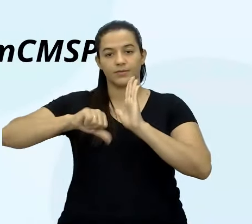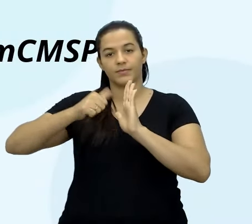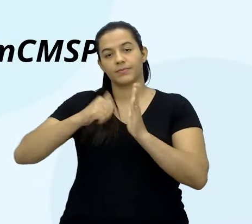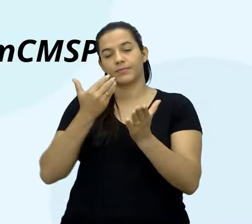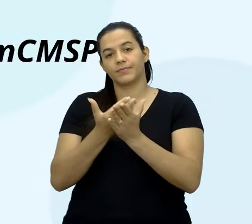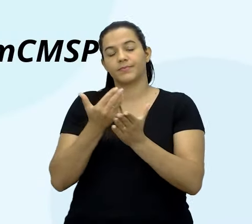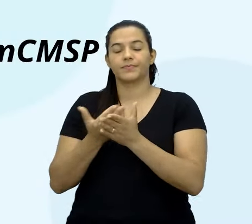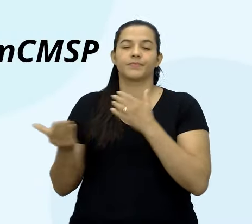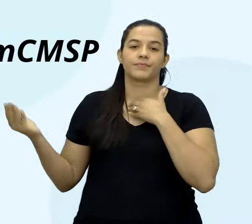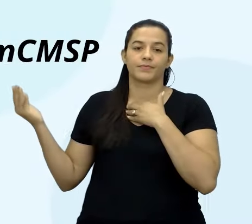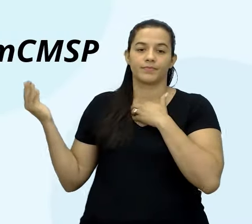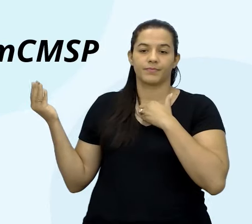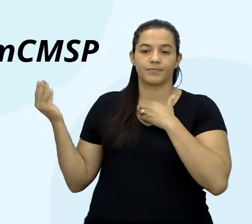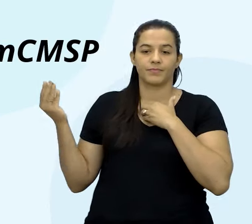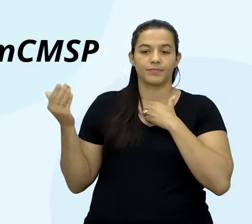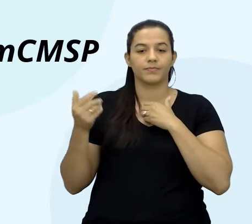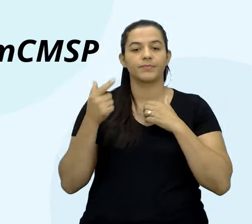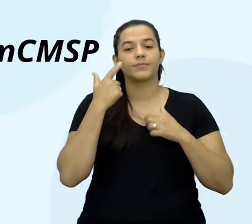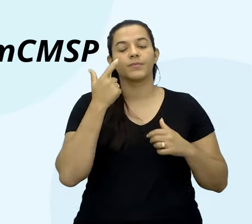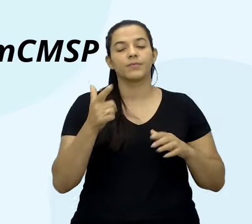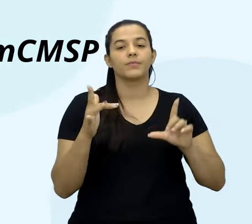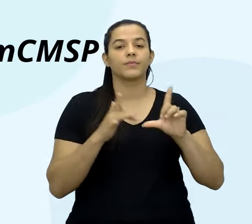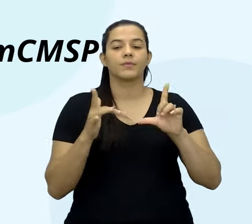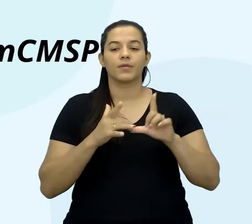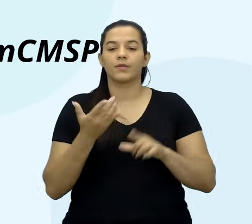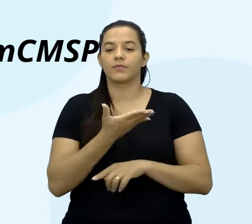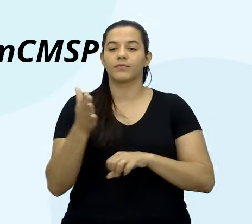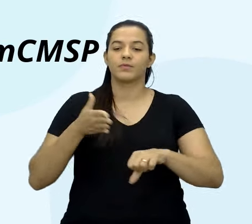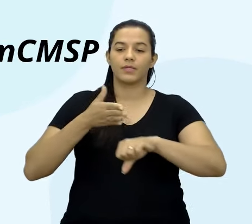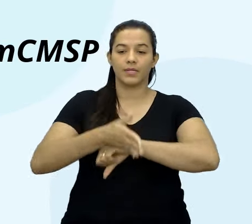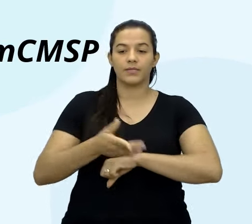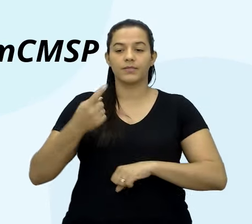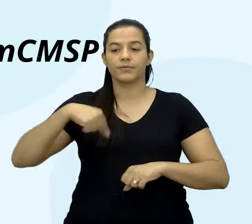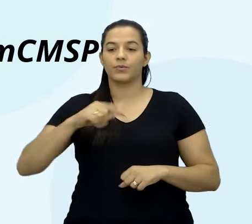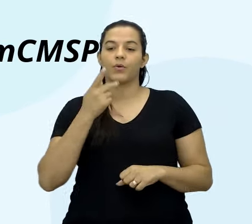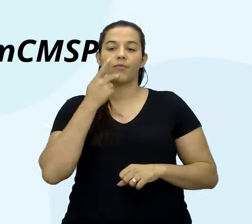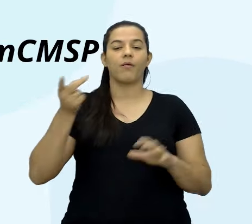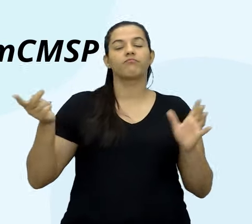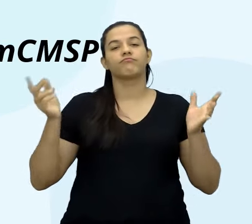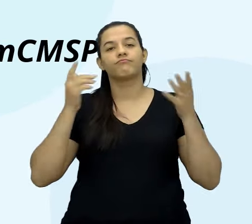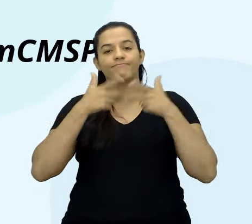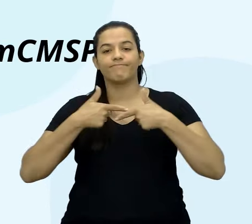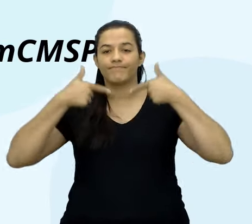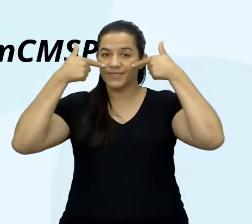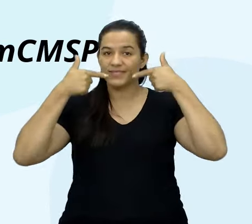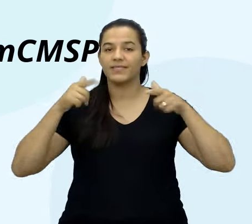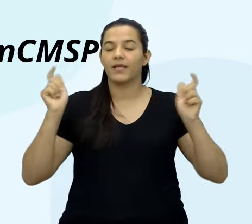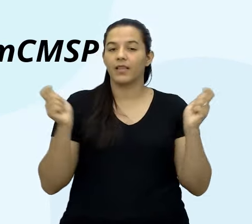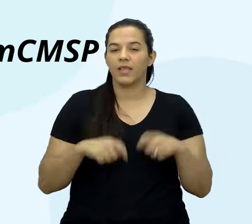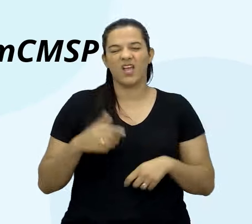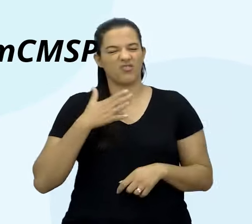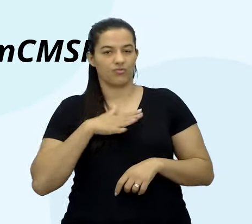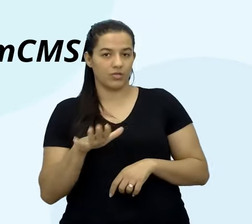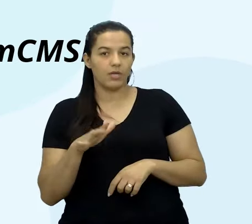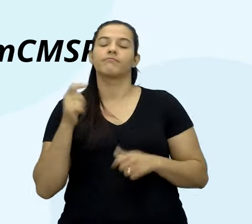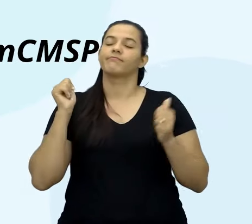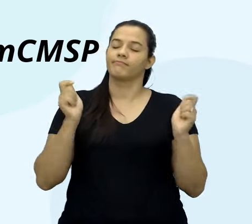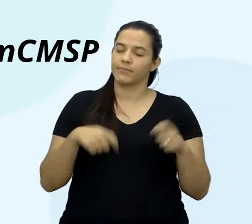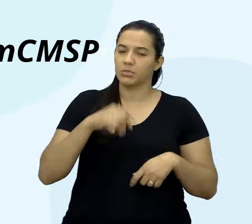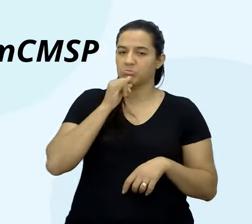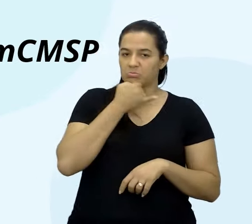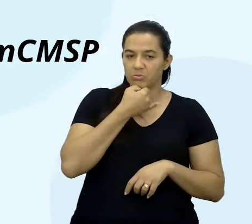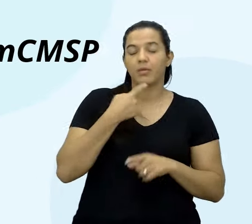aula. Está aparecendo para vocês aí o QR Code, o link, entrem lá. Mandem carinhas felizes que eu agradeço. Ah, professora, eu não gostei. Manda carinha